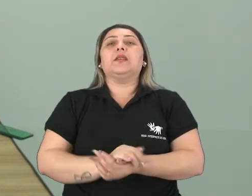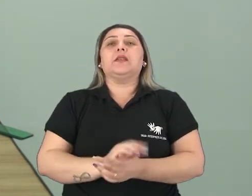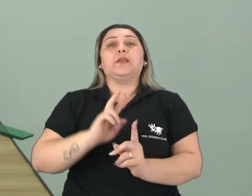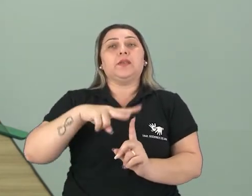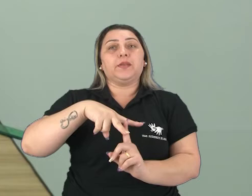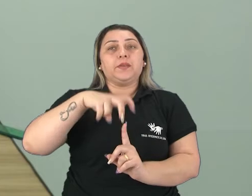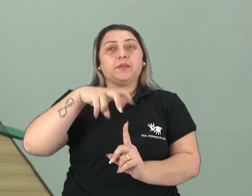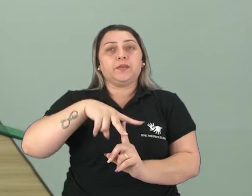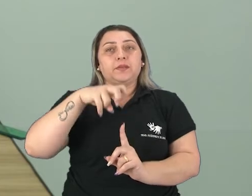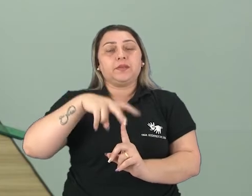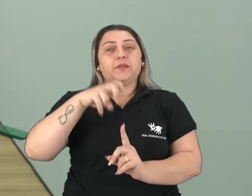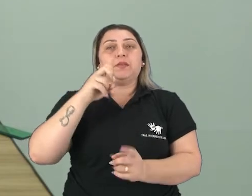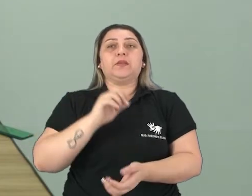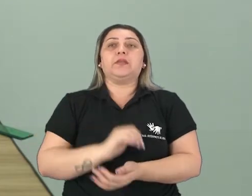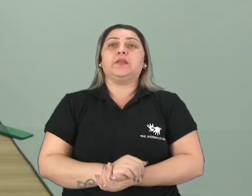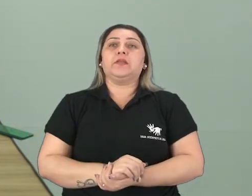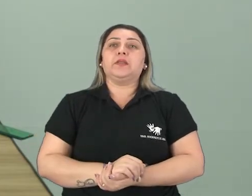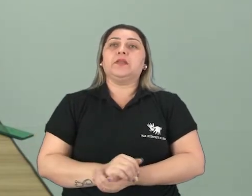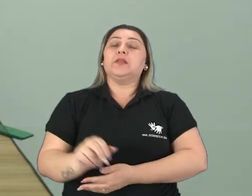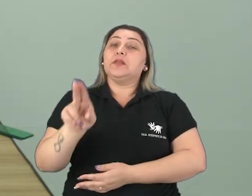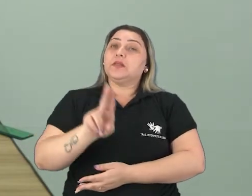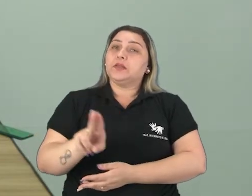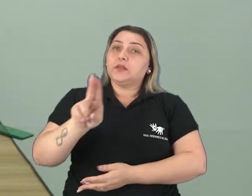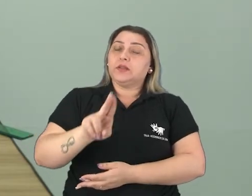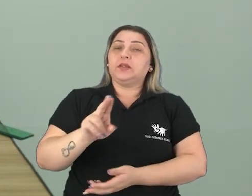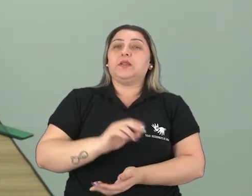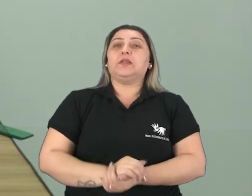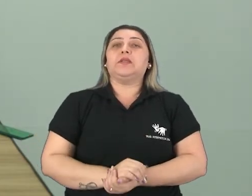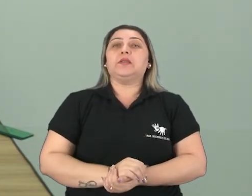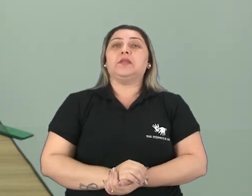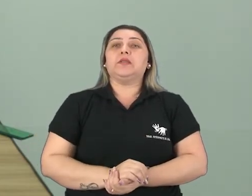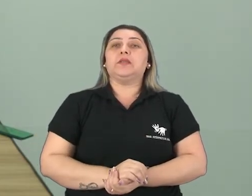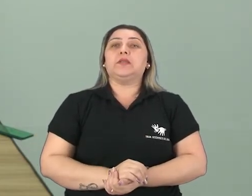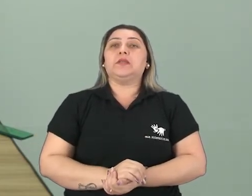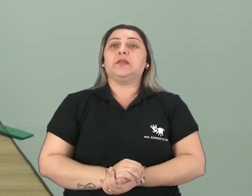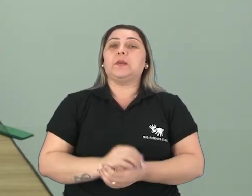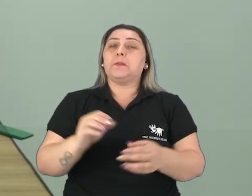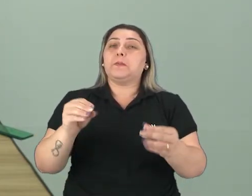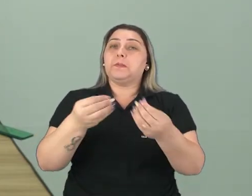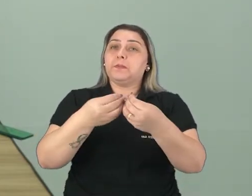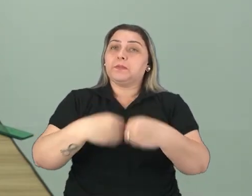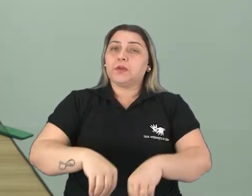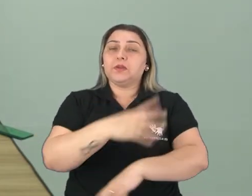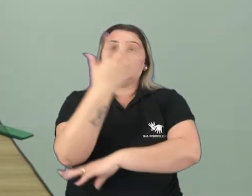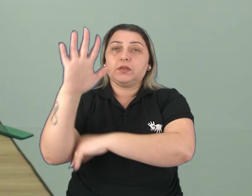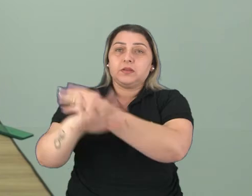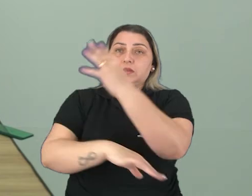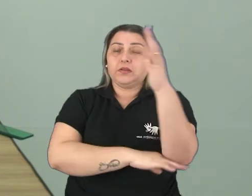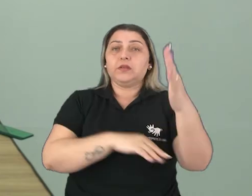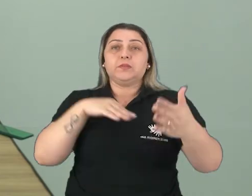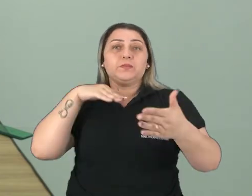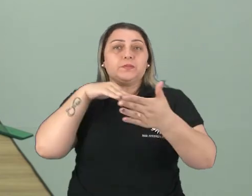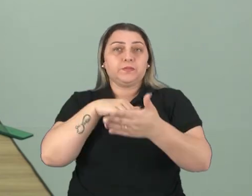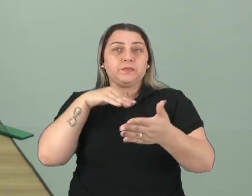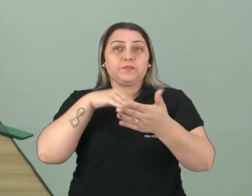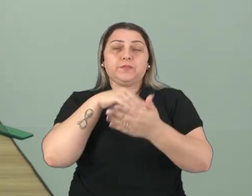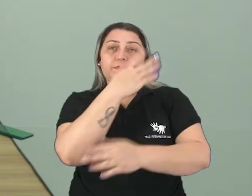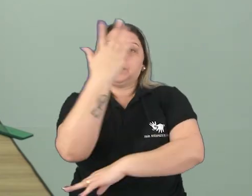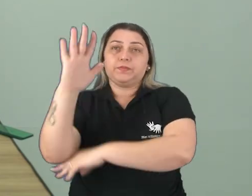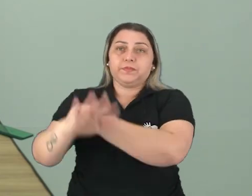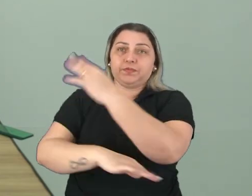ser recicladas, sem ser reutilizadas, mais eu danifico a natureza, mais isso causa impacto na natureza.